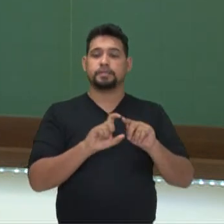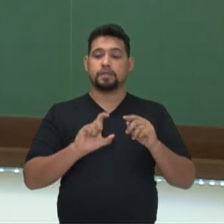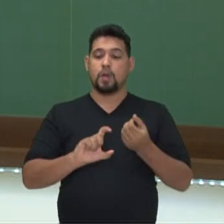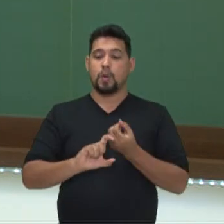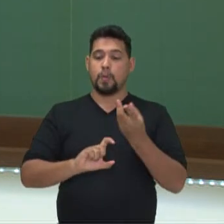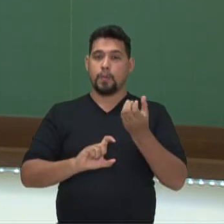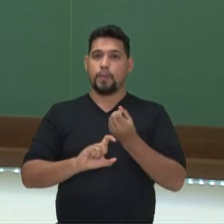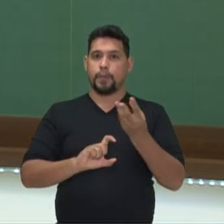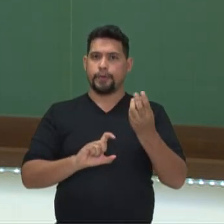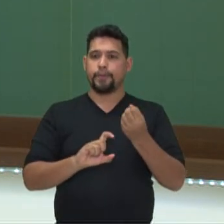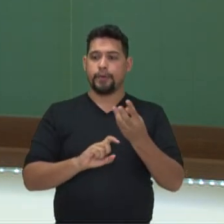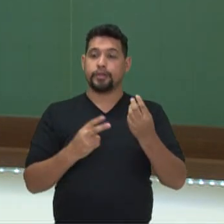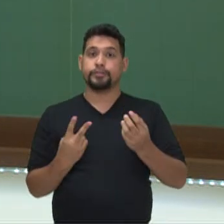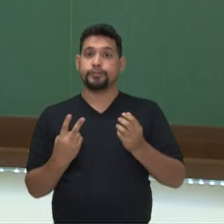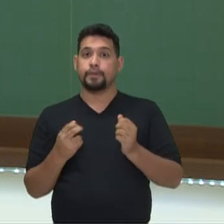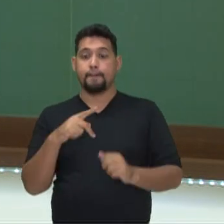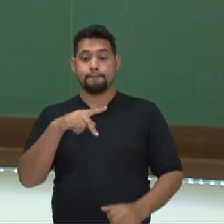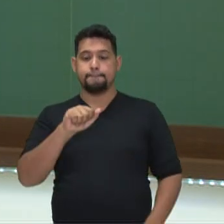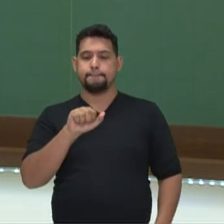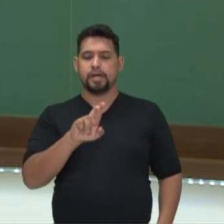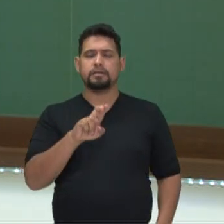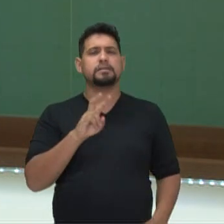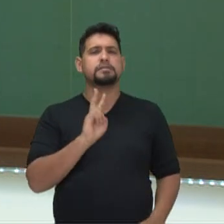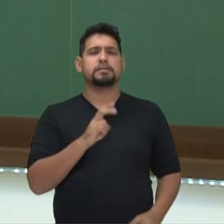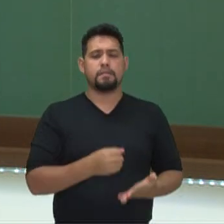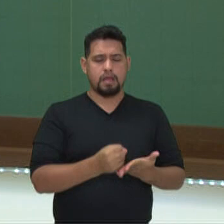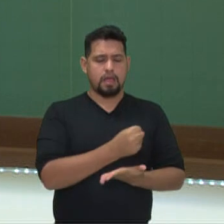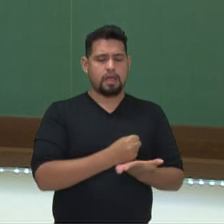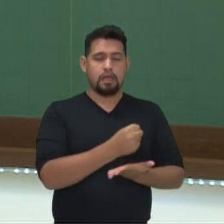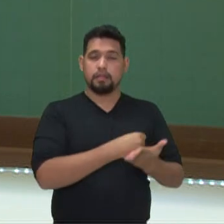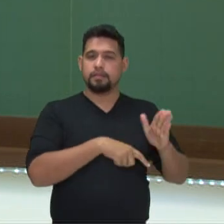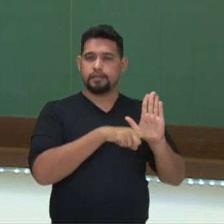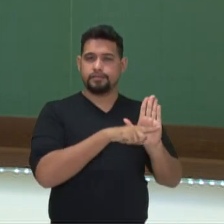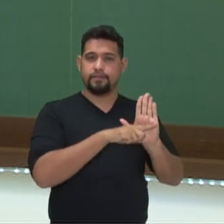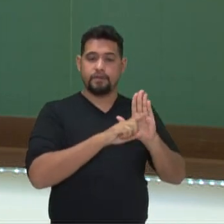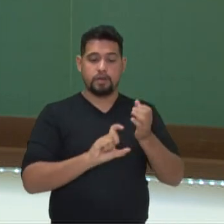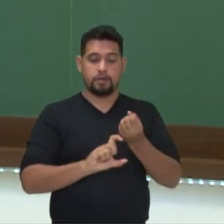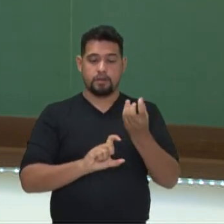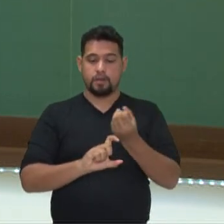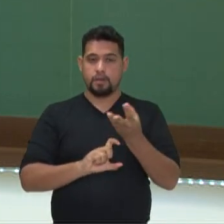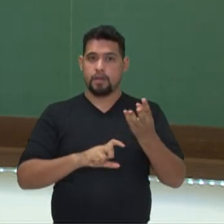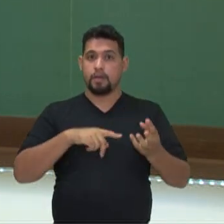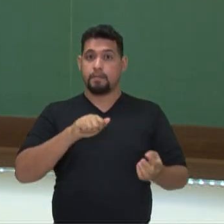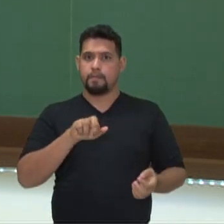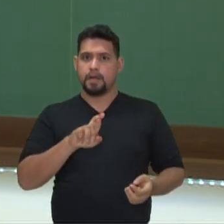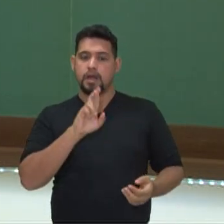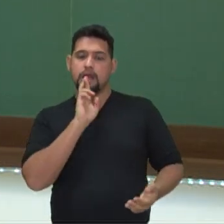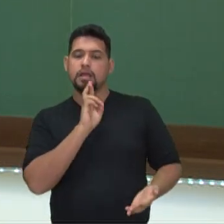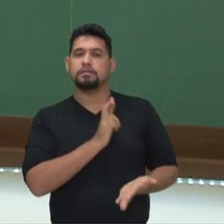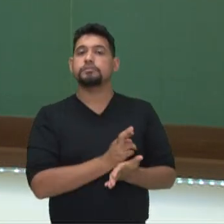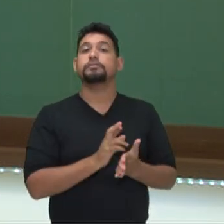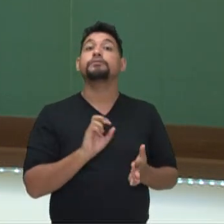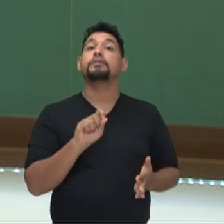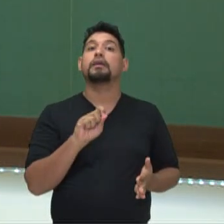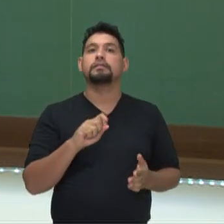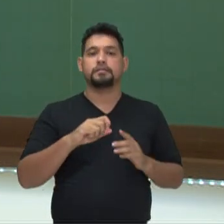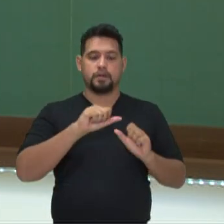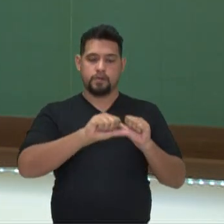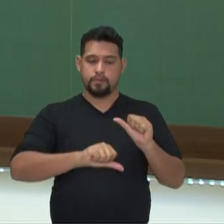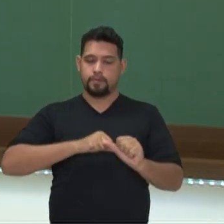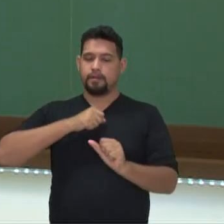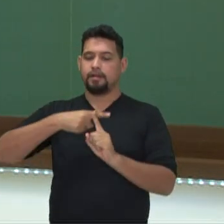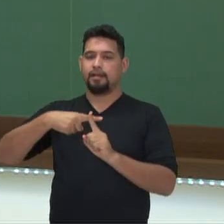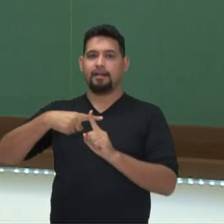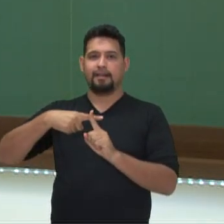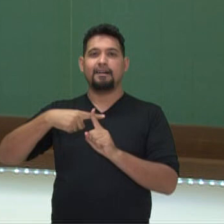par. Sempre quando a base é negativa e o expoente é par, o resultado fica positivo.